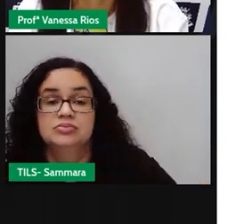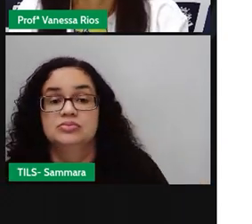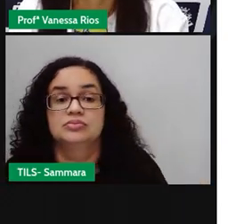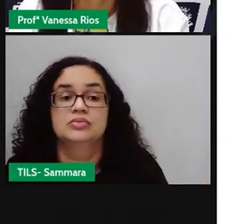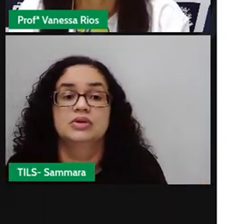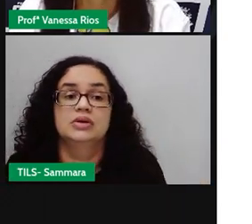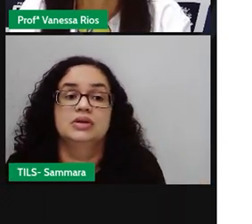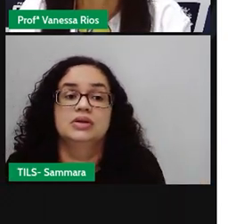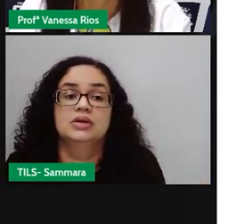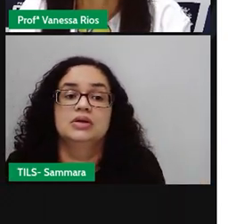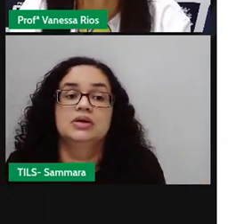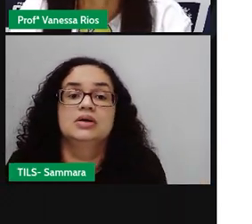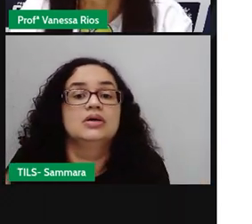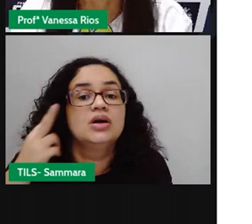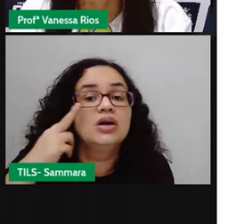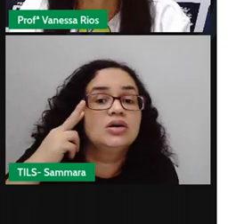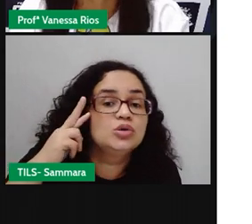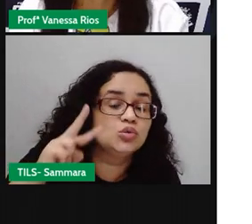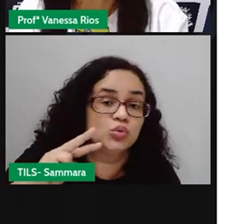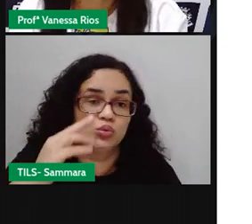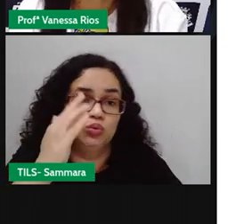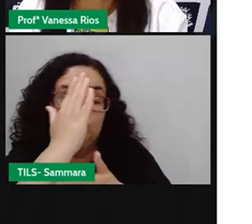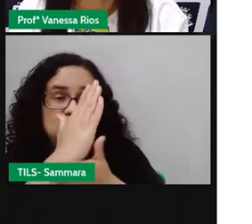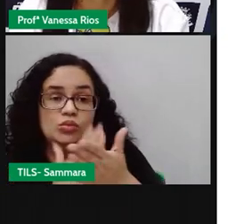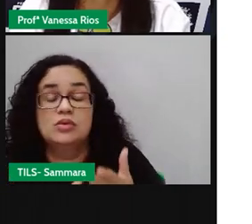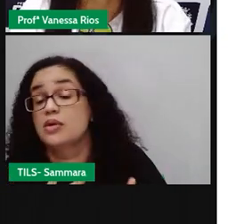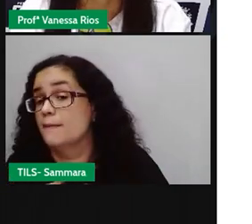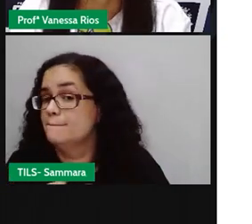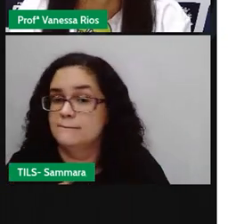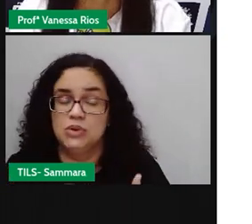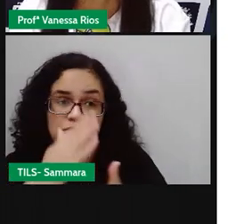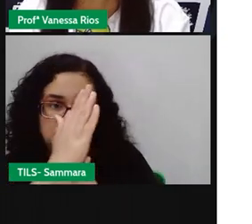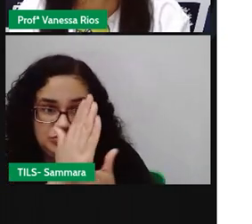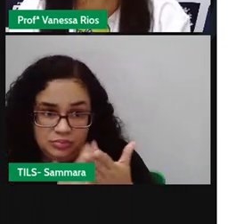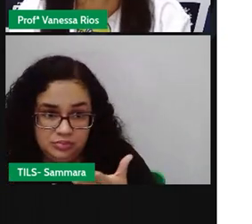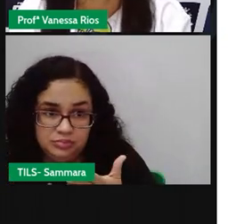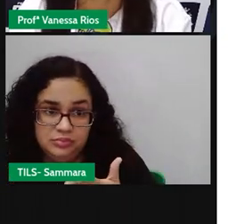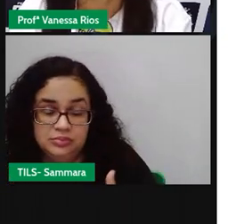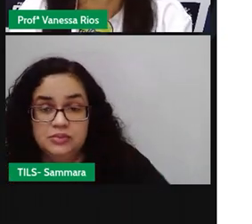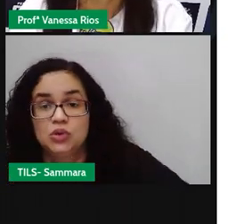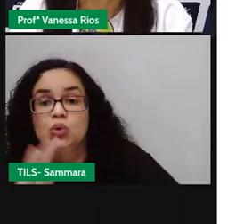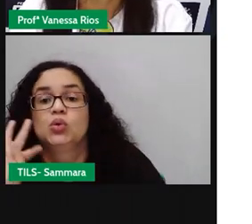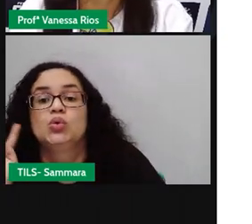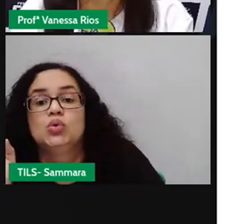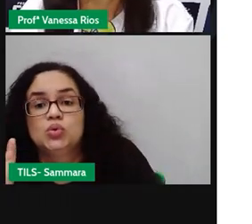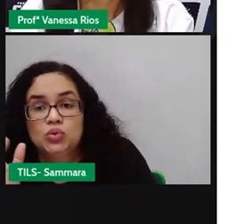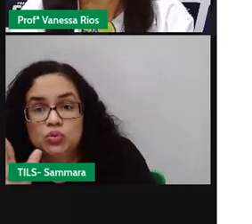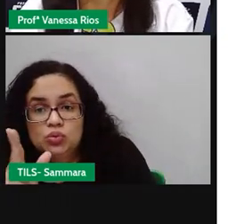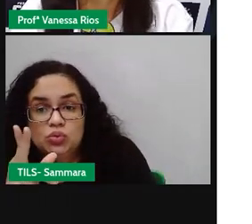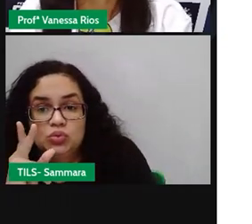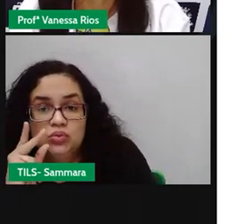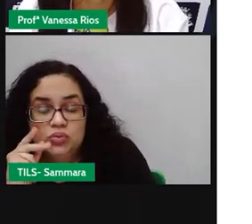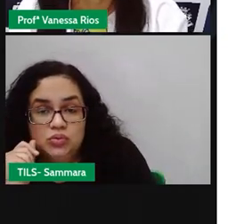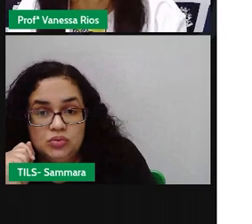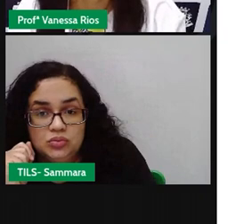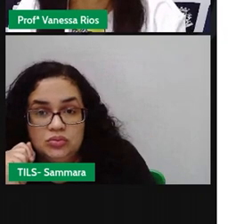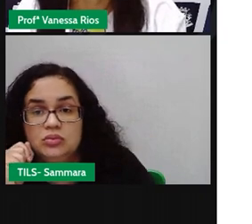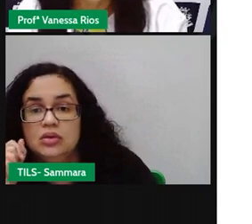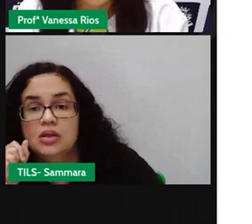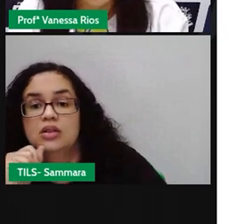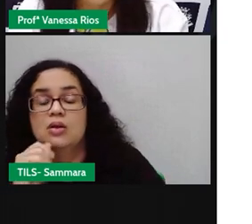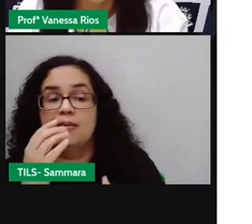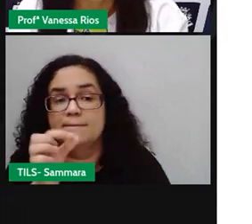eles achavam que era indivisível, que não podia se dividir, não era um todo completo, ele era formado